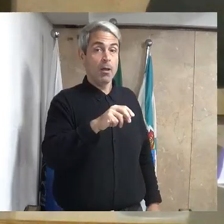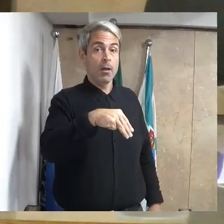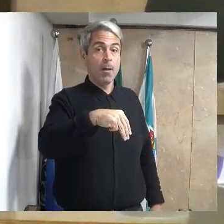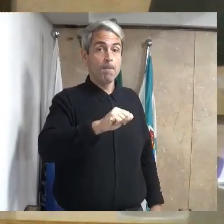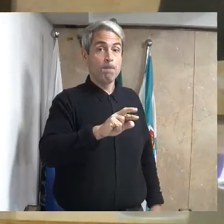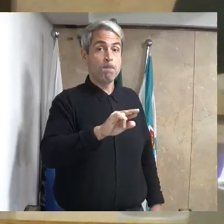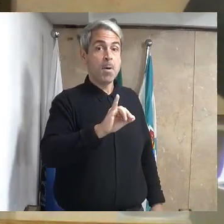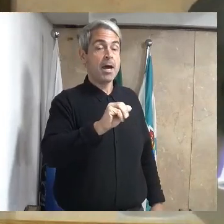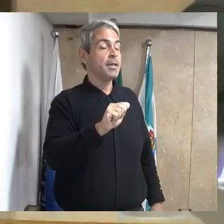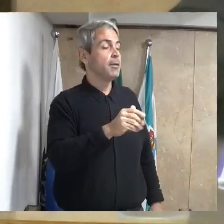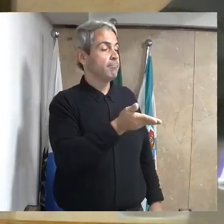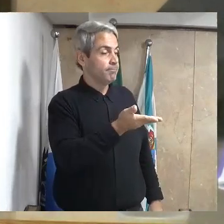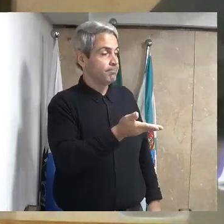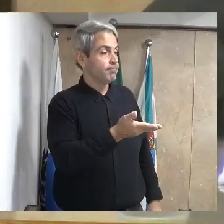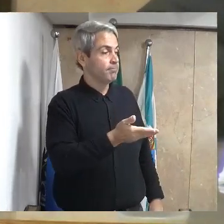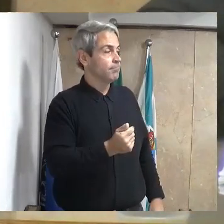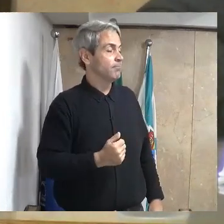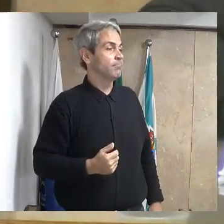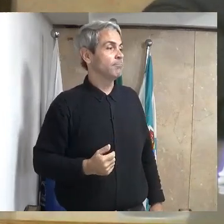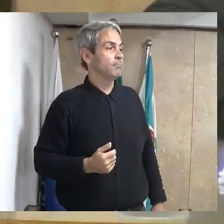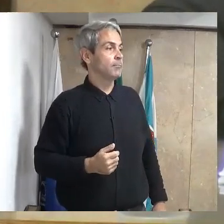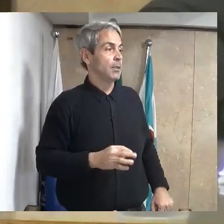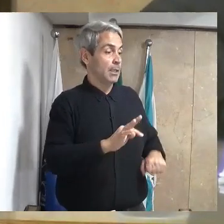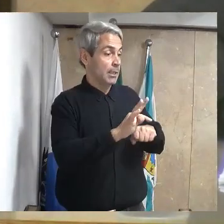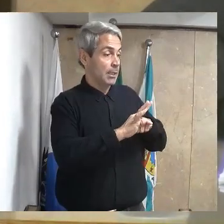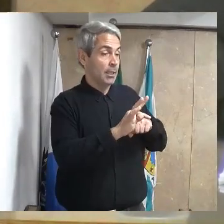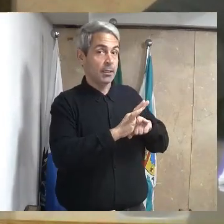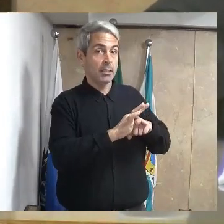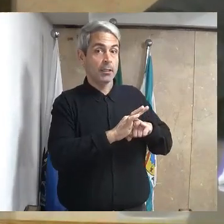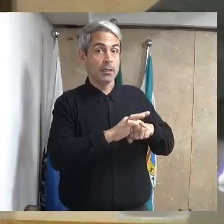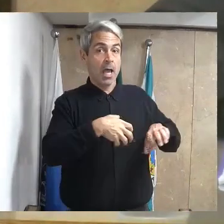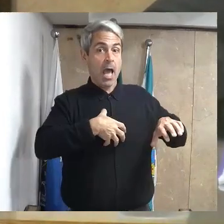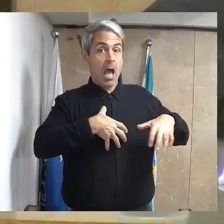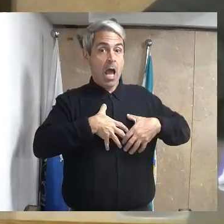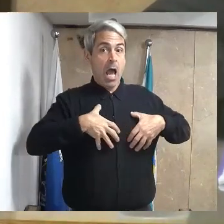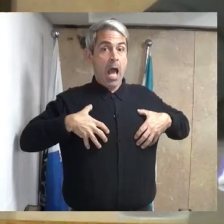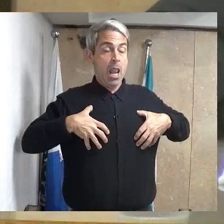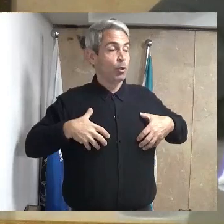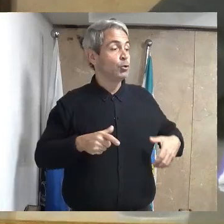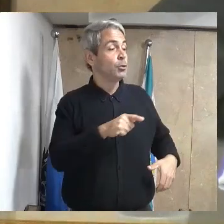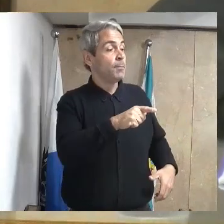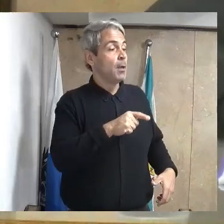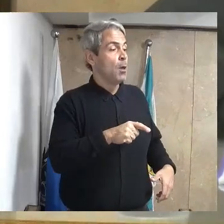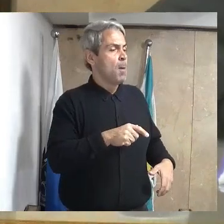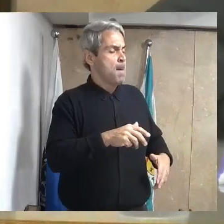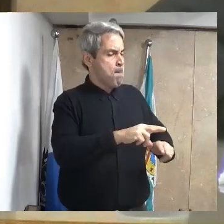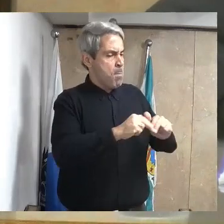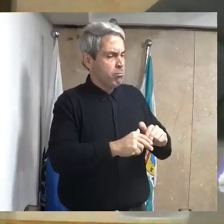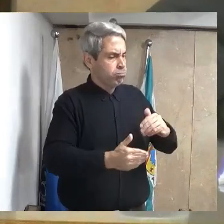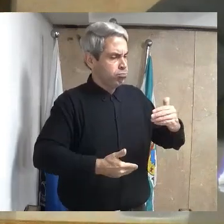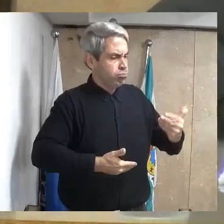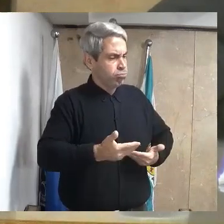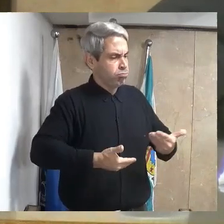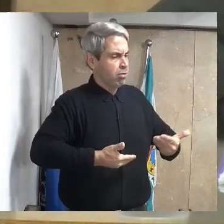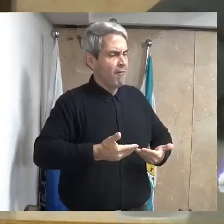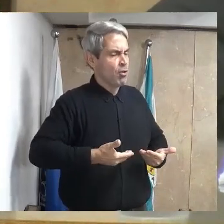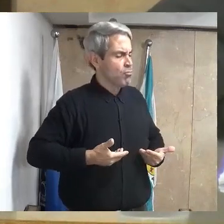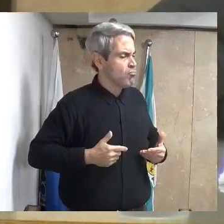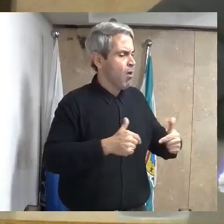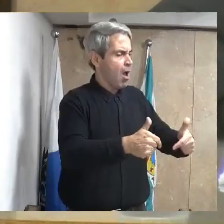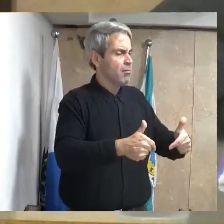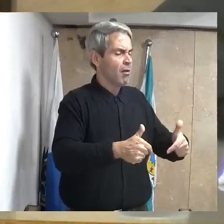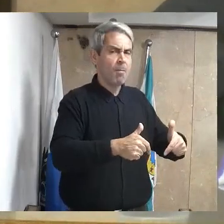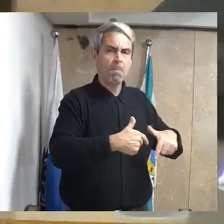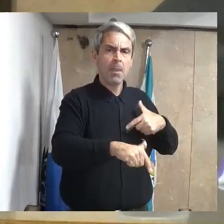Fátima Carneiro Perrute, técnica em radiologia, pelos relevantes serviços prestados no Hospital Municipal Infantil Padre